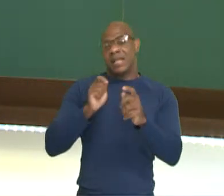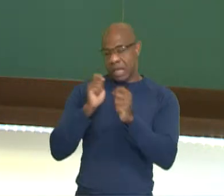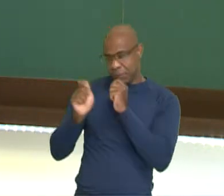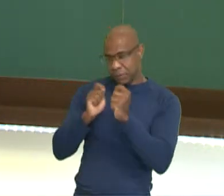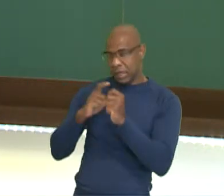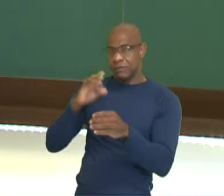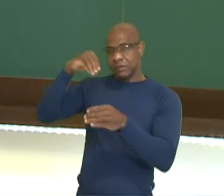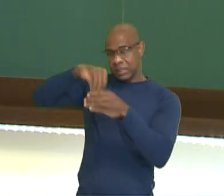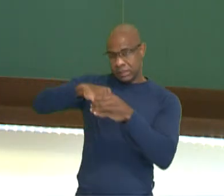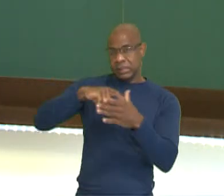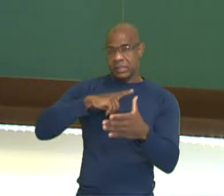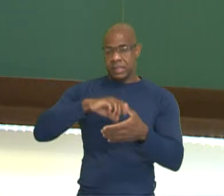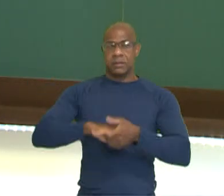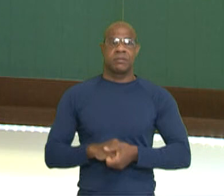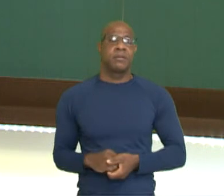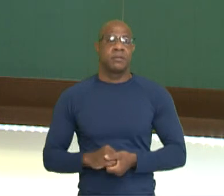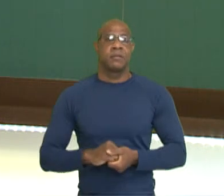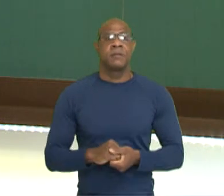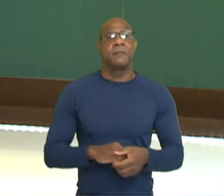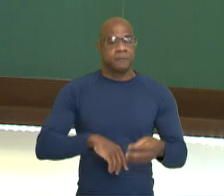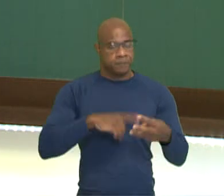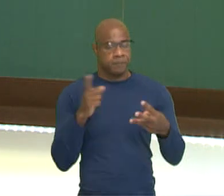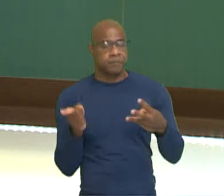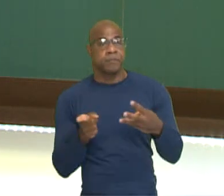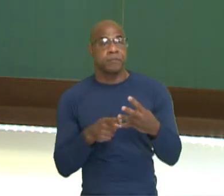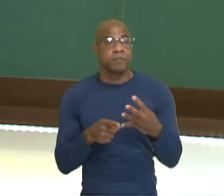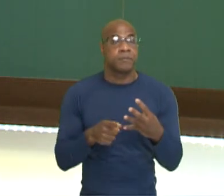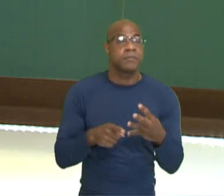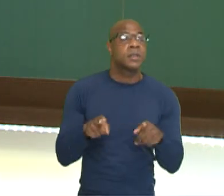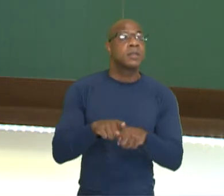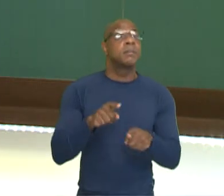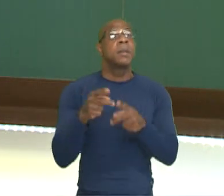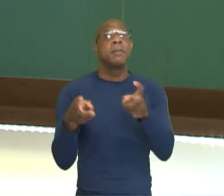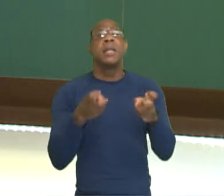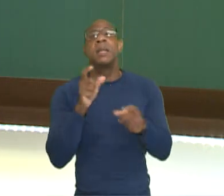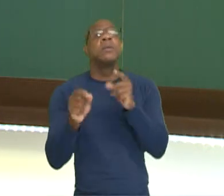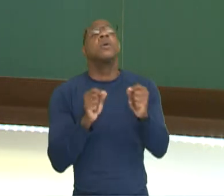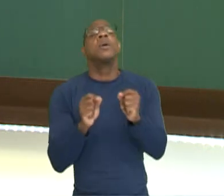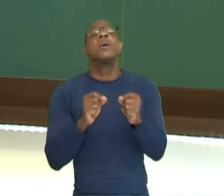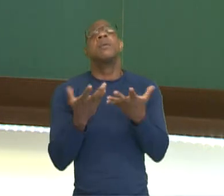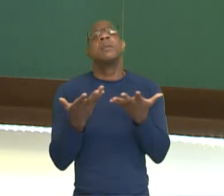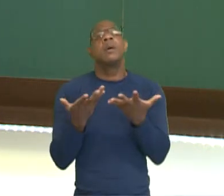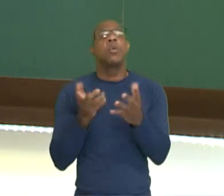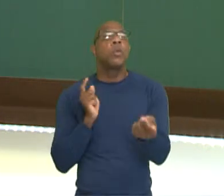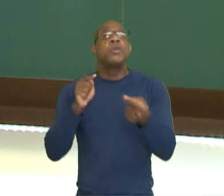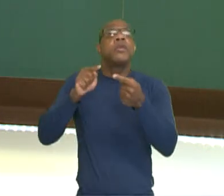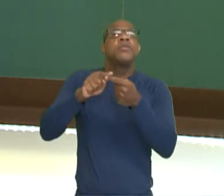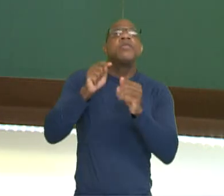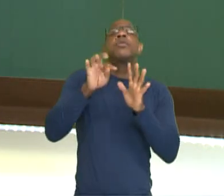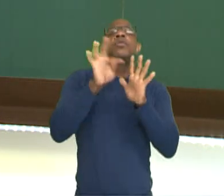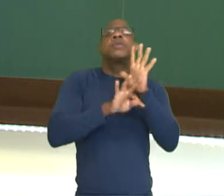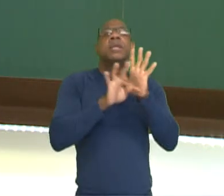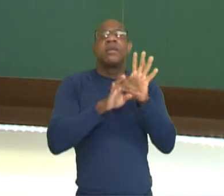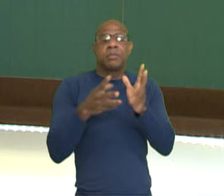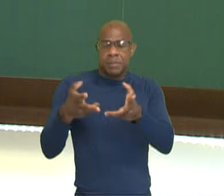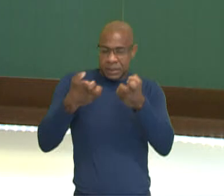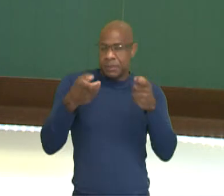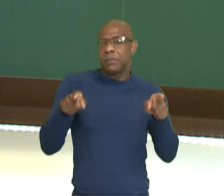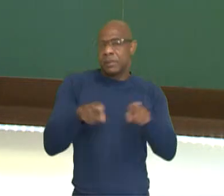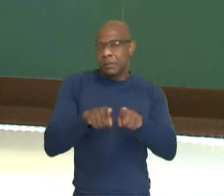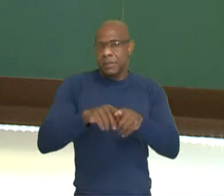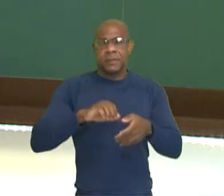linha fina, lead, percebeu? Identificamos a finalidade do texto. Qual é a finalidade de um